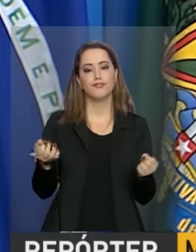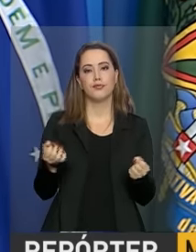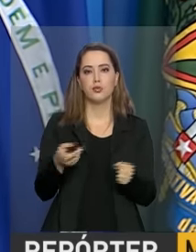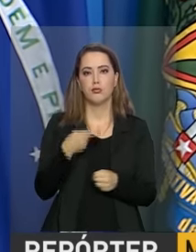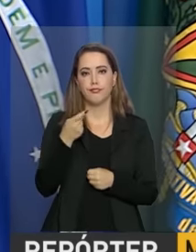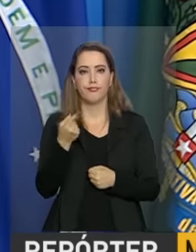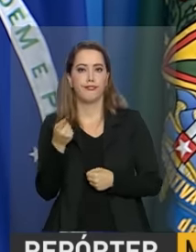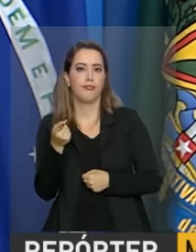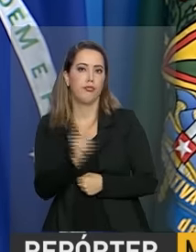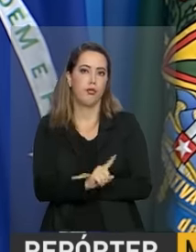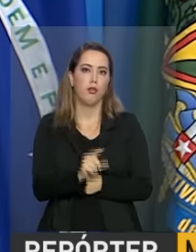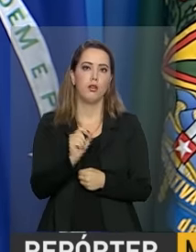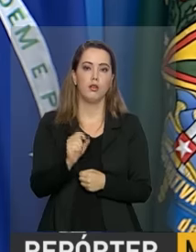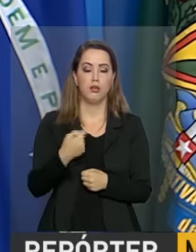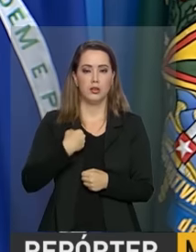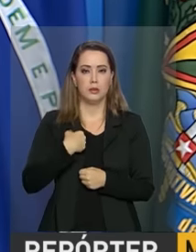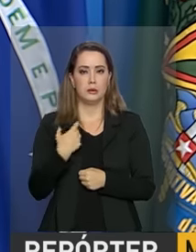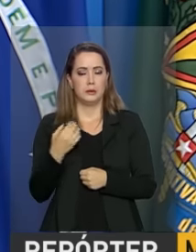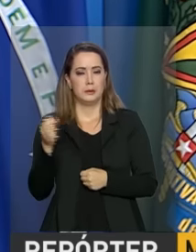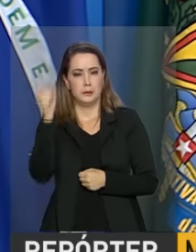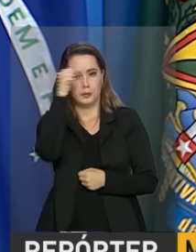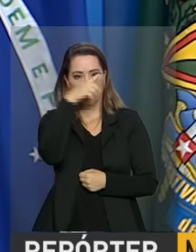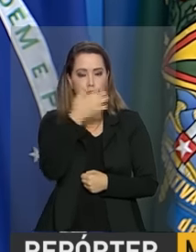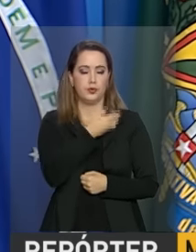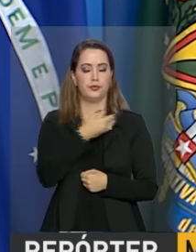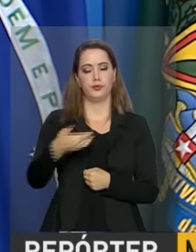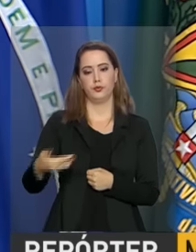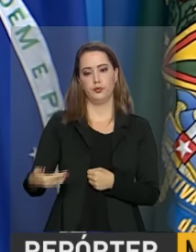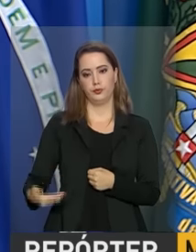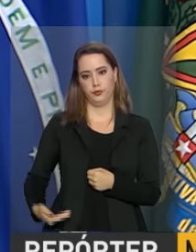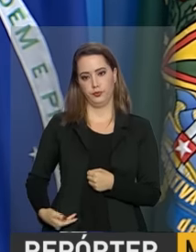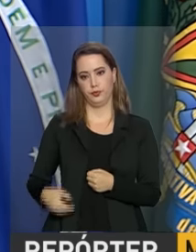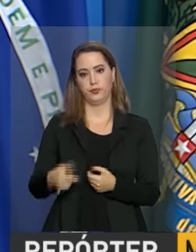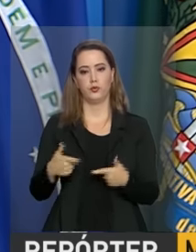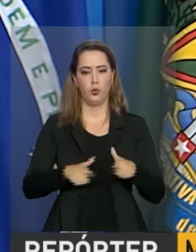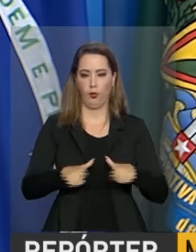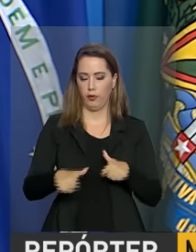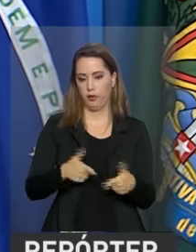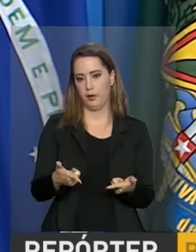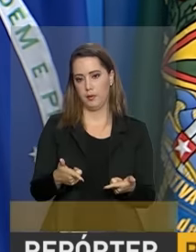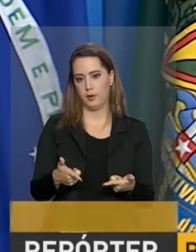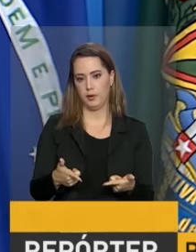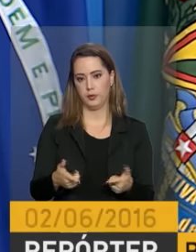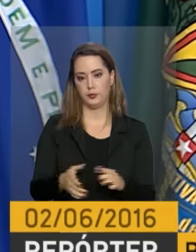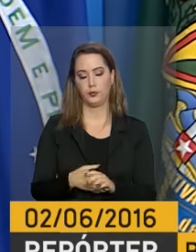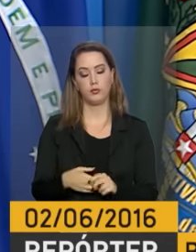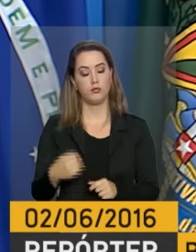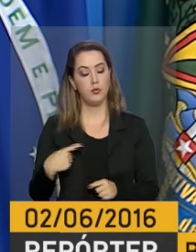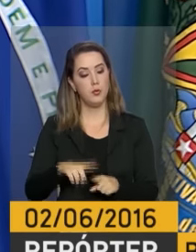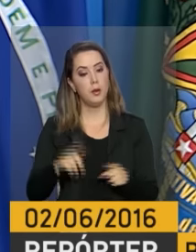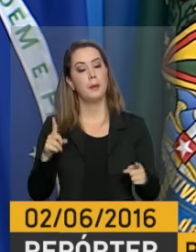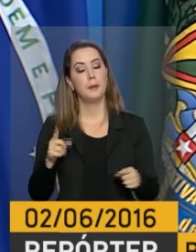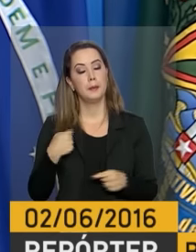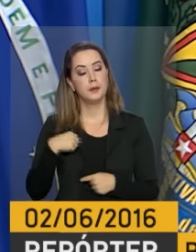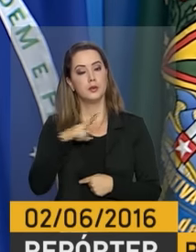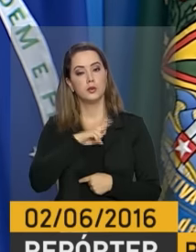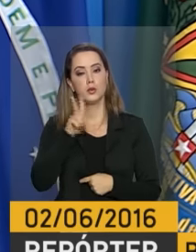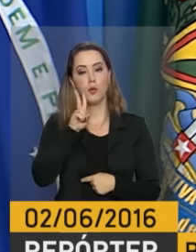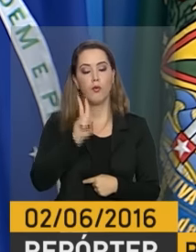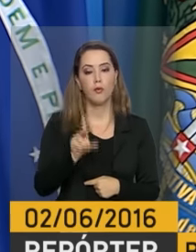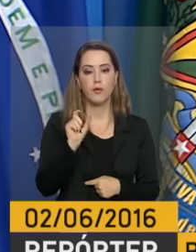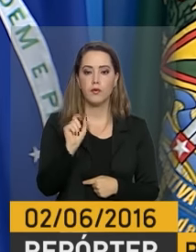difícil governar. E, ao contrário, o que temos visto, ministro Torquato Jardim, nesses últimos